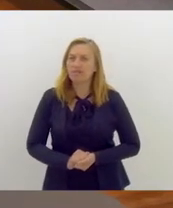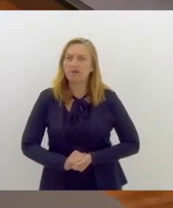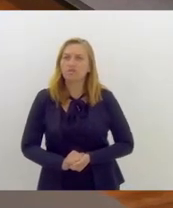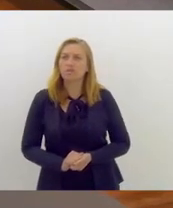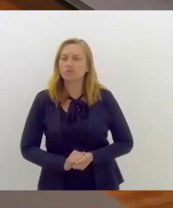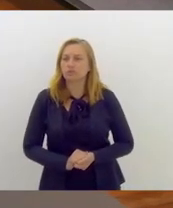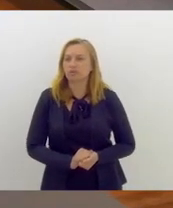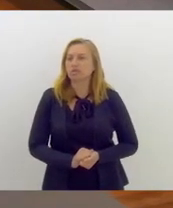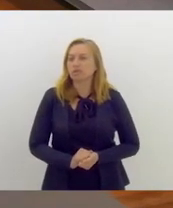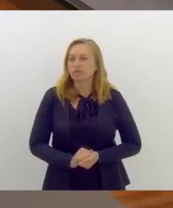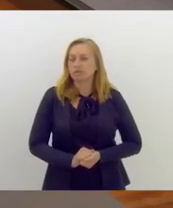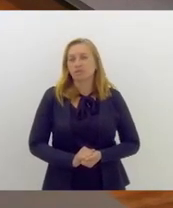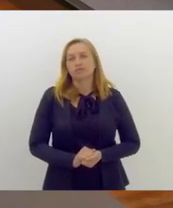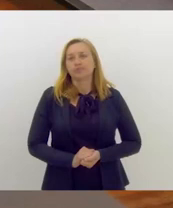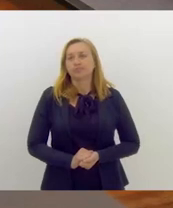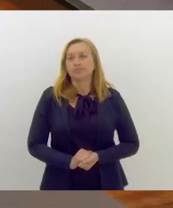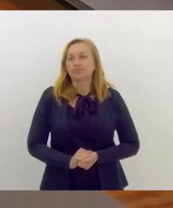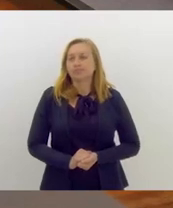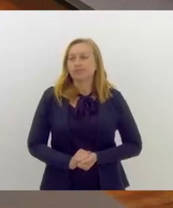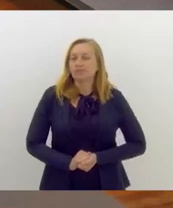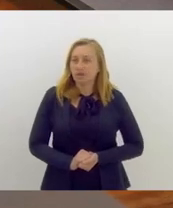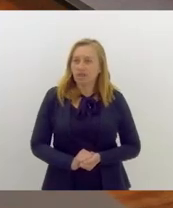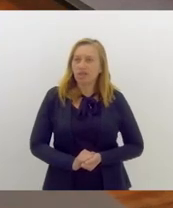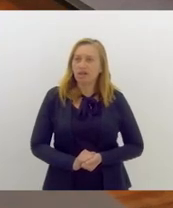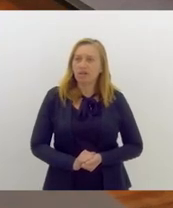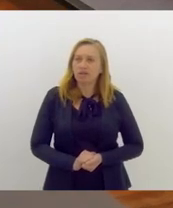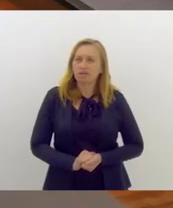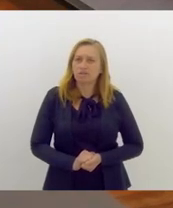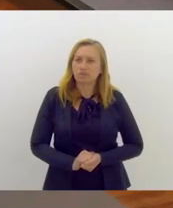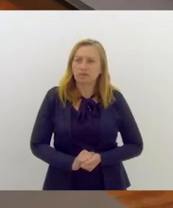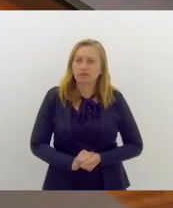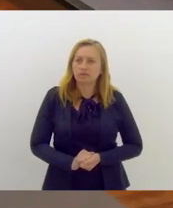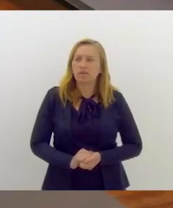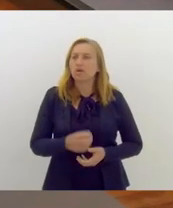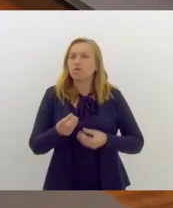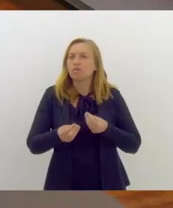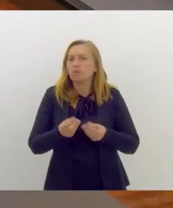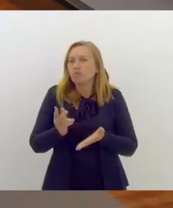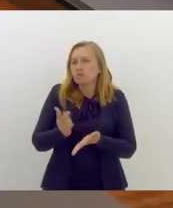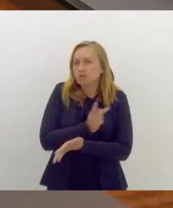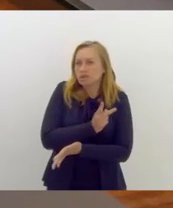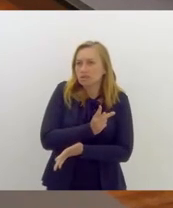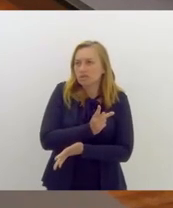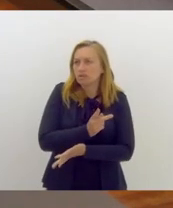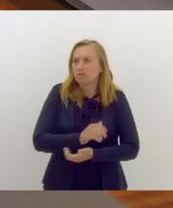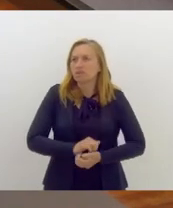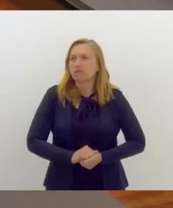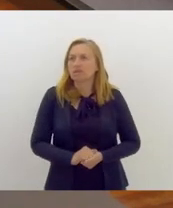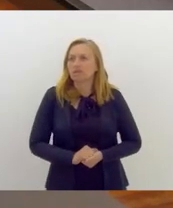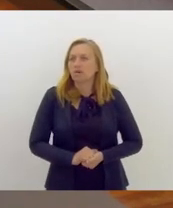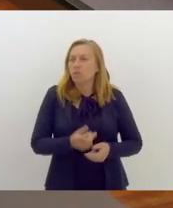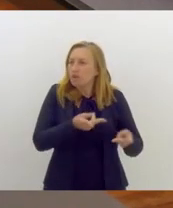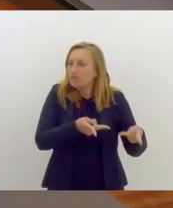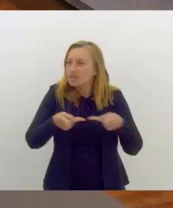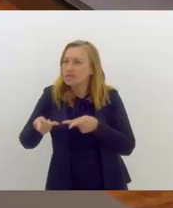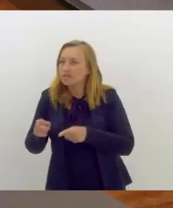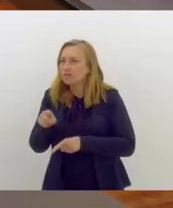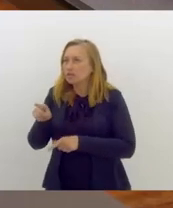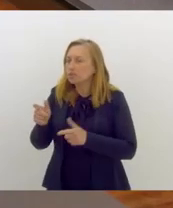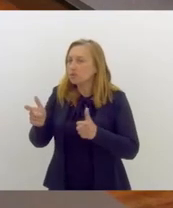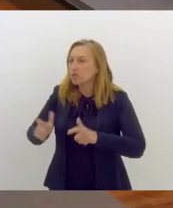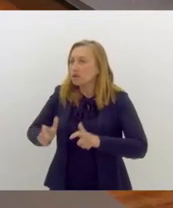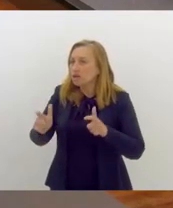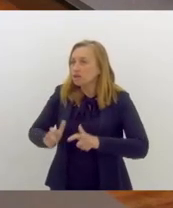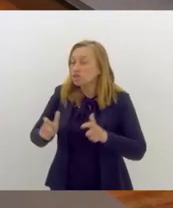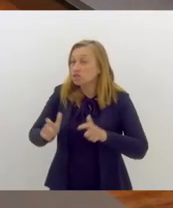tá sendo feito o levantamento para saber a que ponto realmente isso aconteceu de fazer uma visita lá no local e